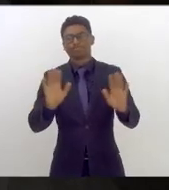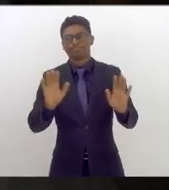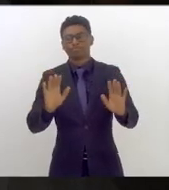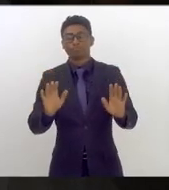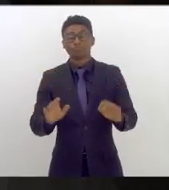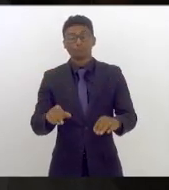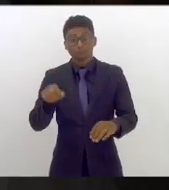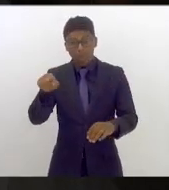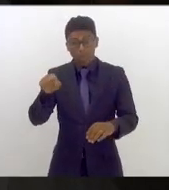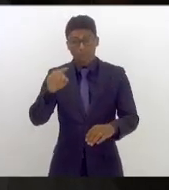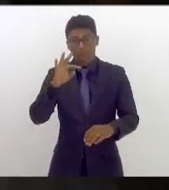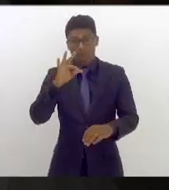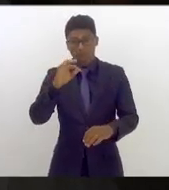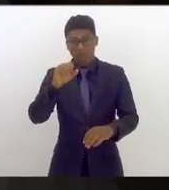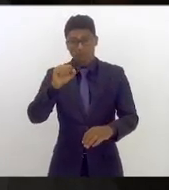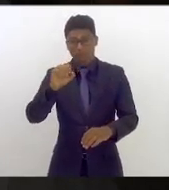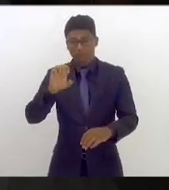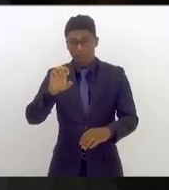do TSE.